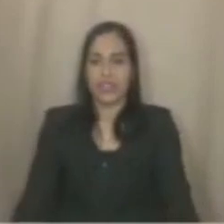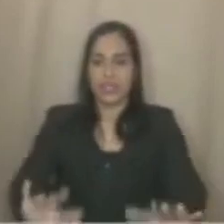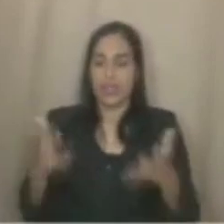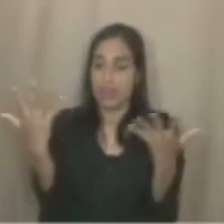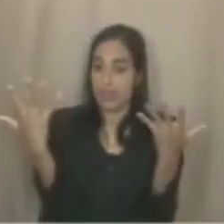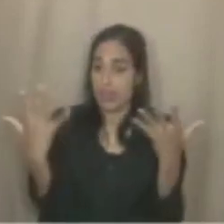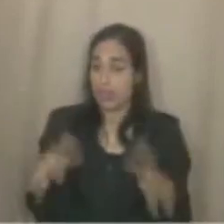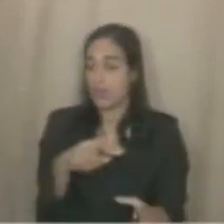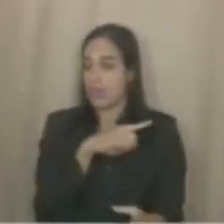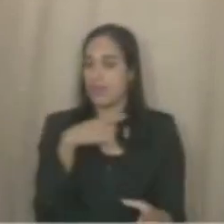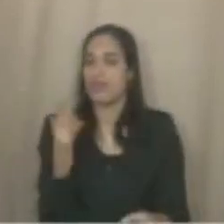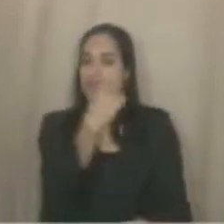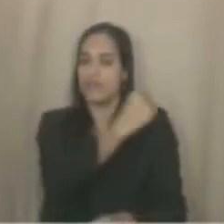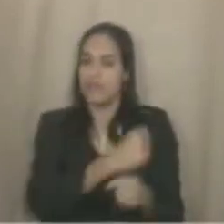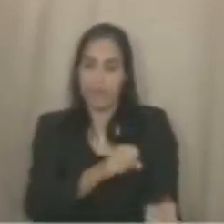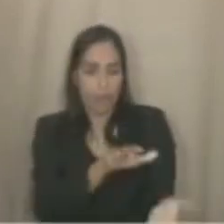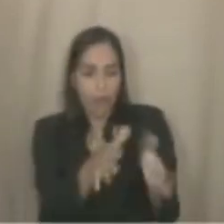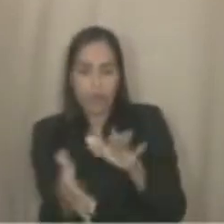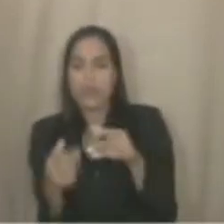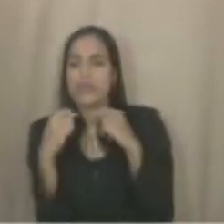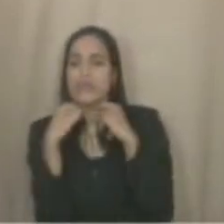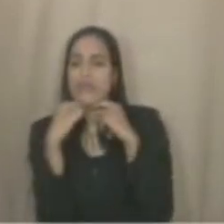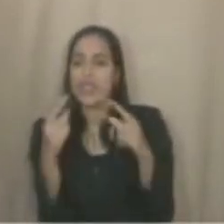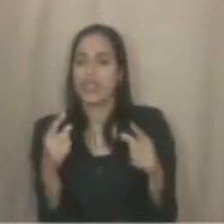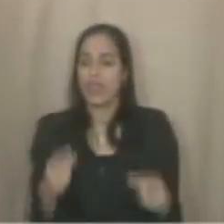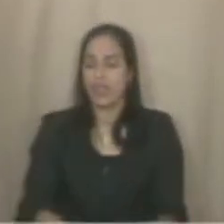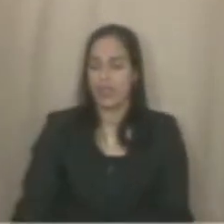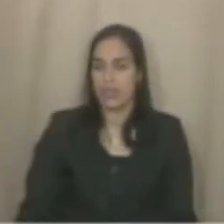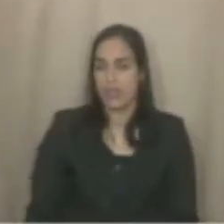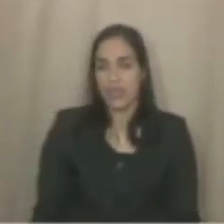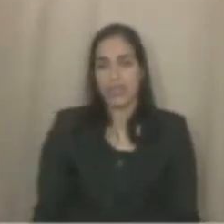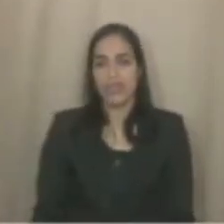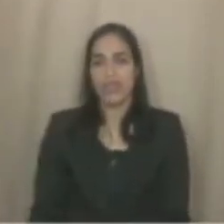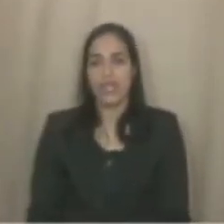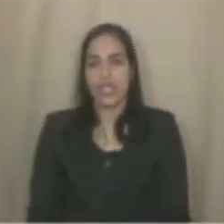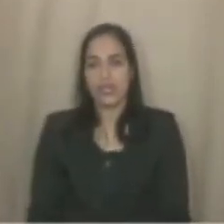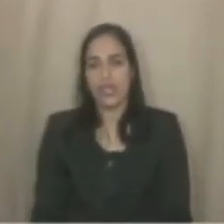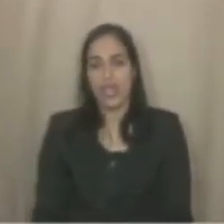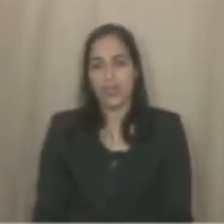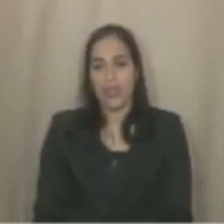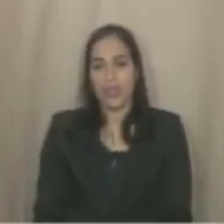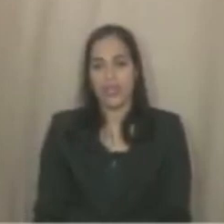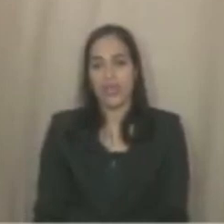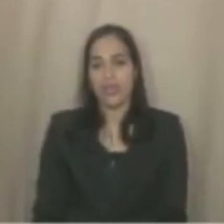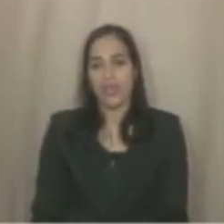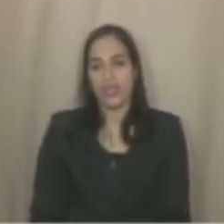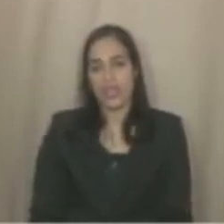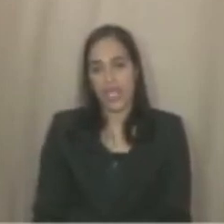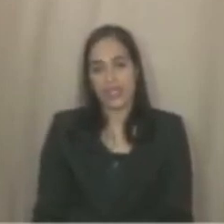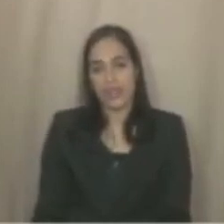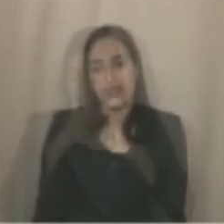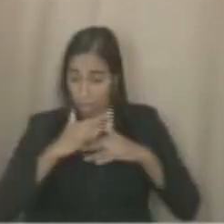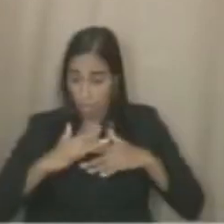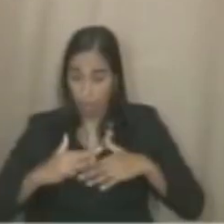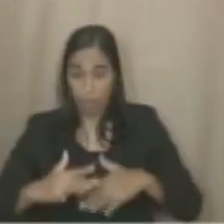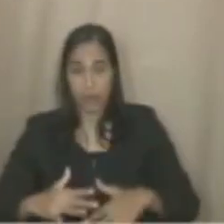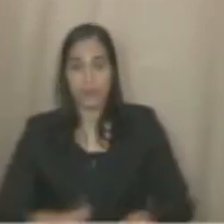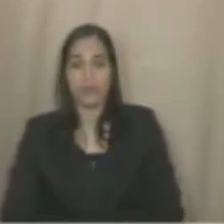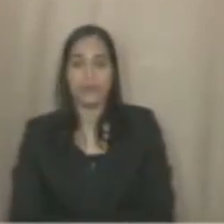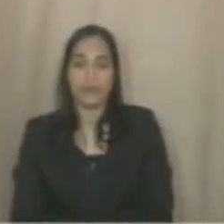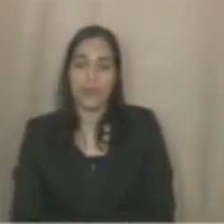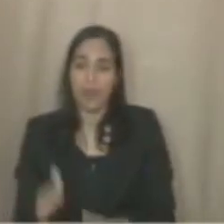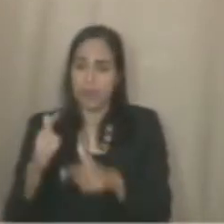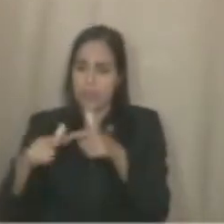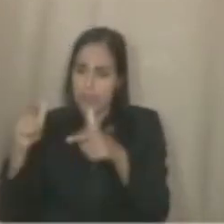desgraça nem morte, mas de ninguém. Mas a situação que está lá é muito periclitante, é muito difícil. Então,